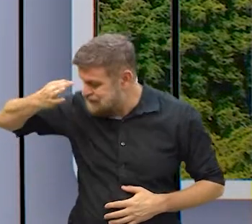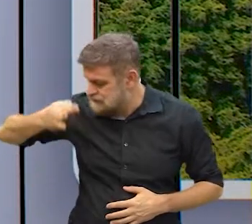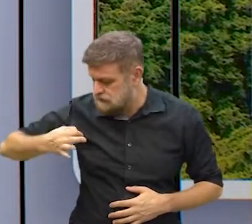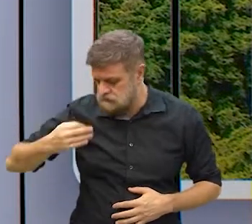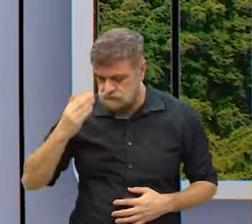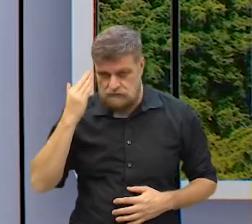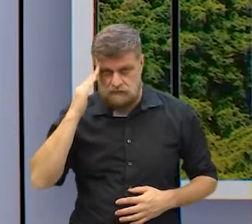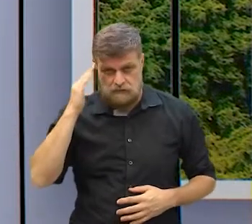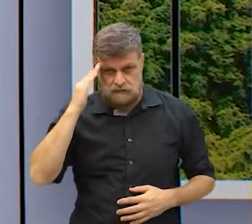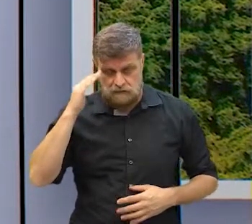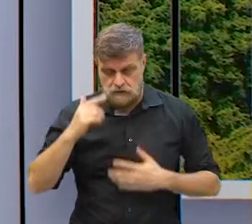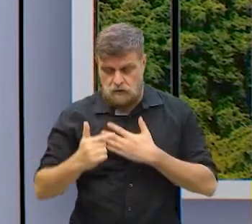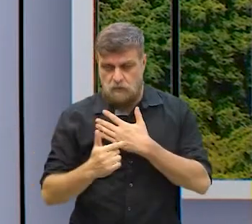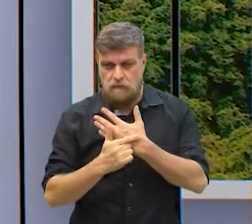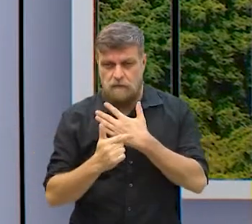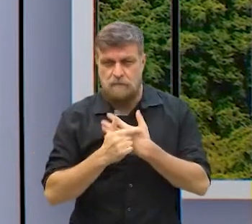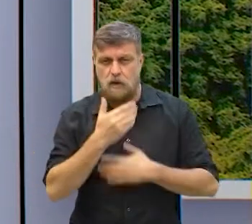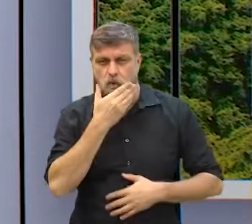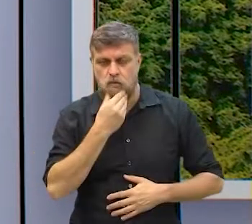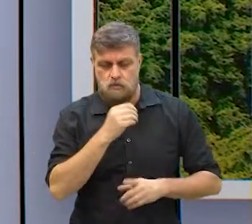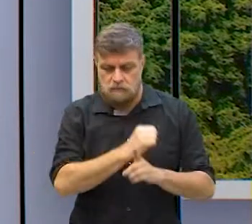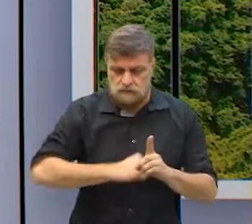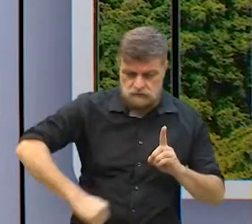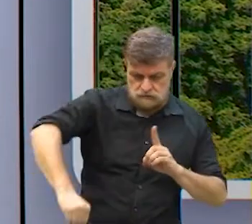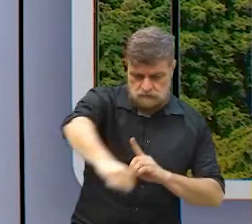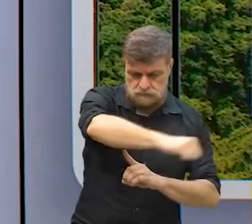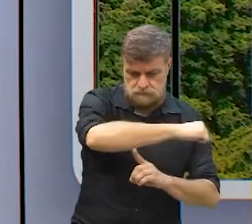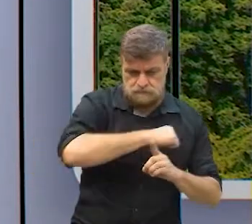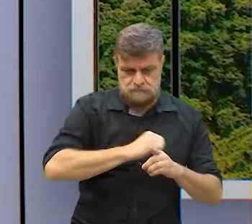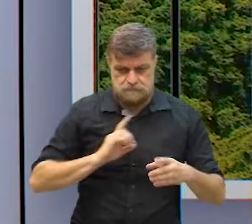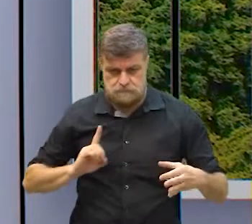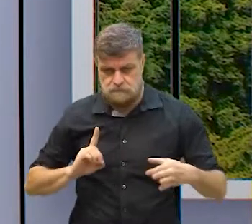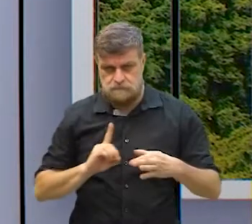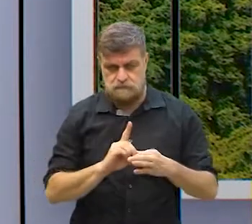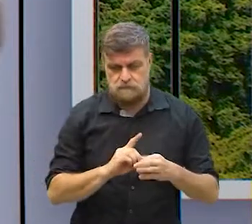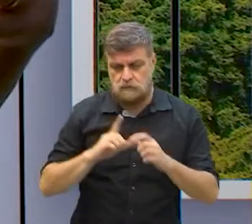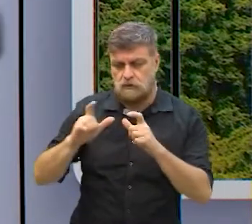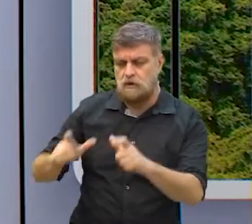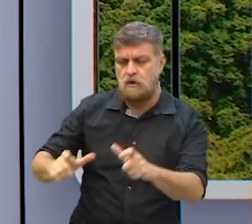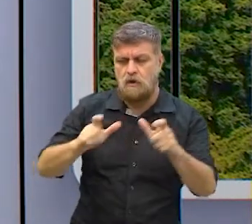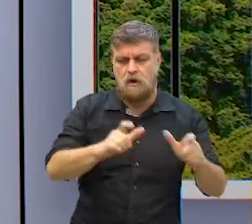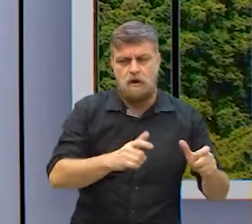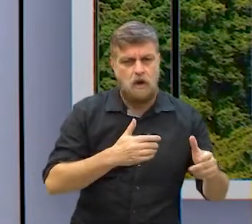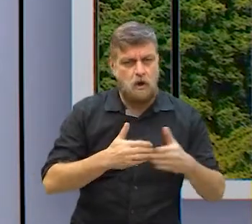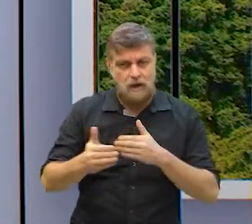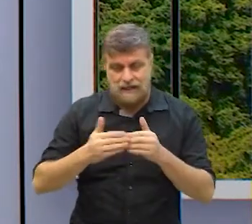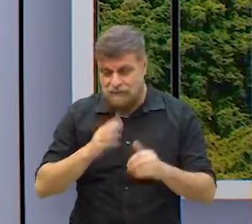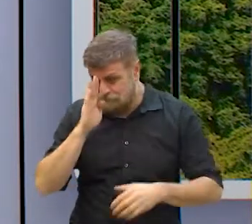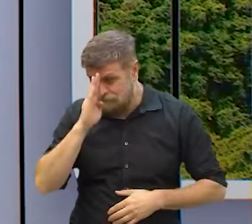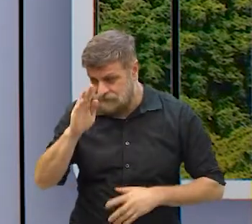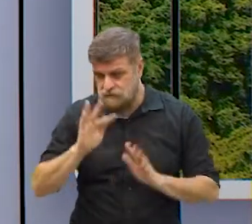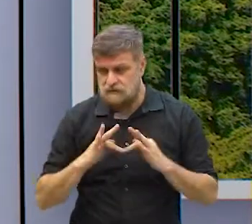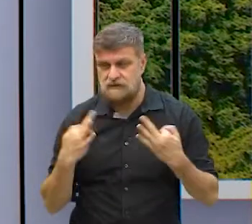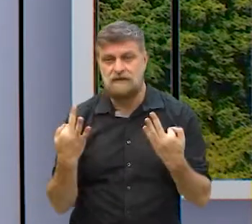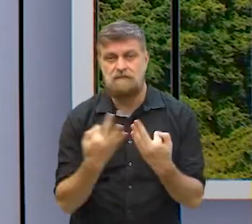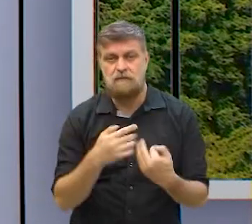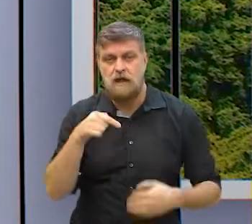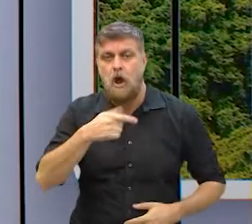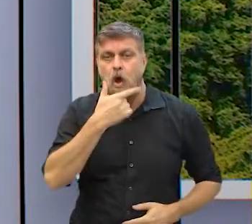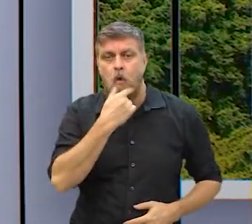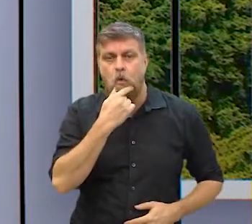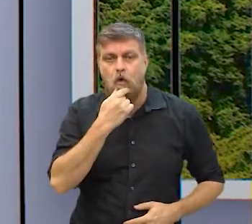consciente. E entender que o papel dele na sociedade, o papel dele em qualquer local, principalmente dentro da família, é